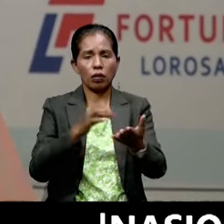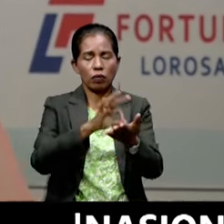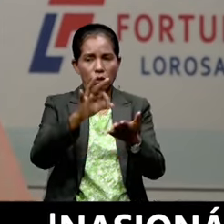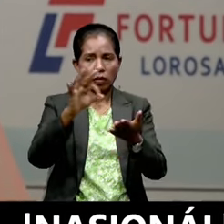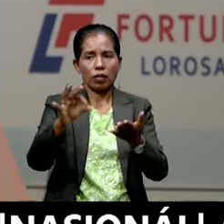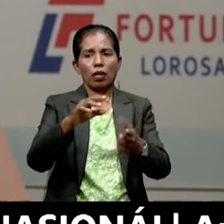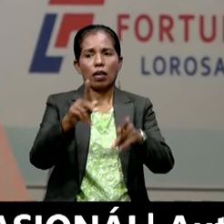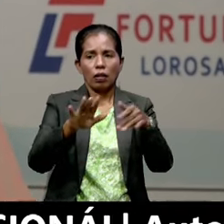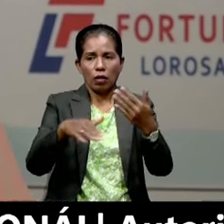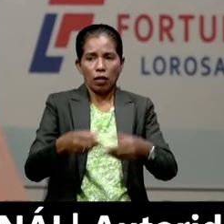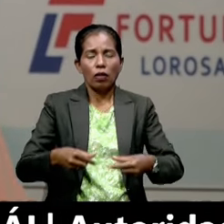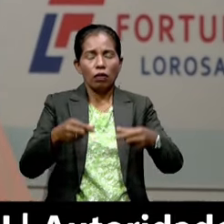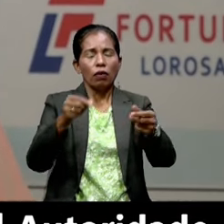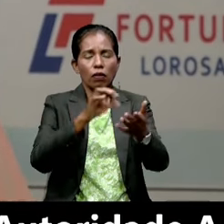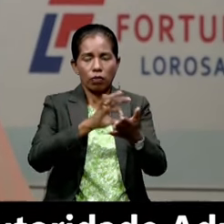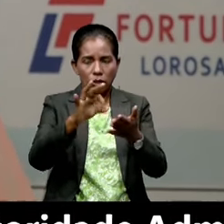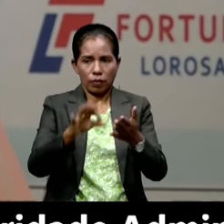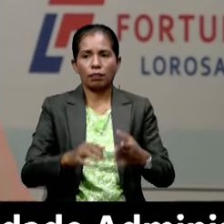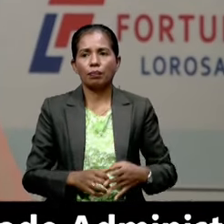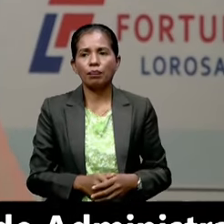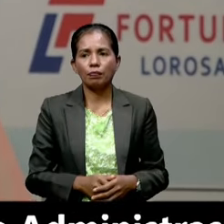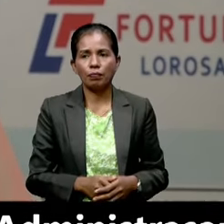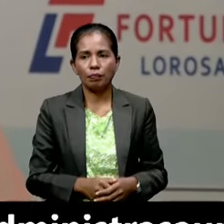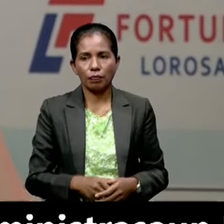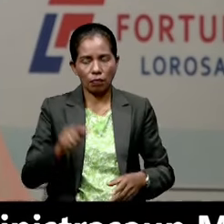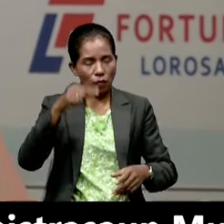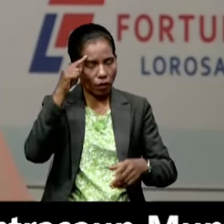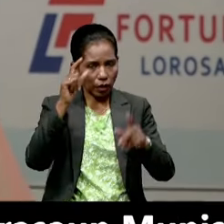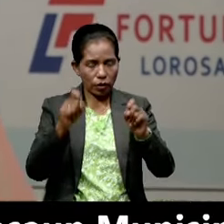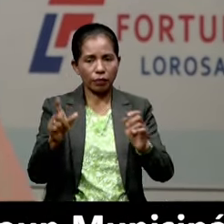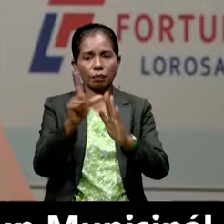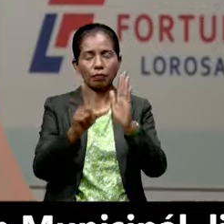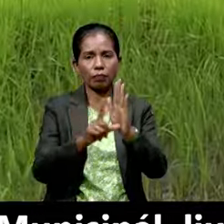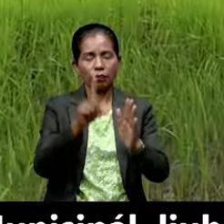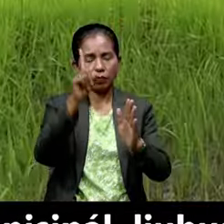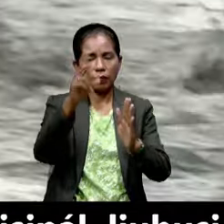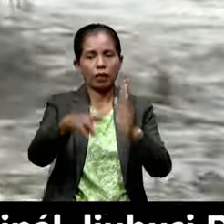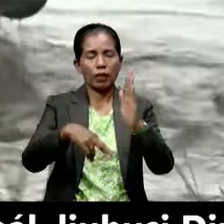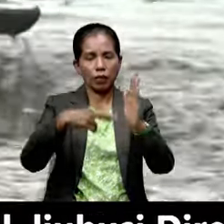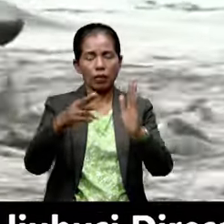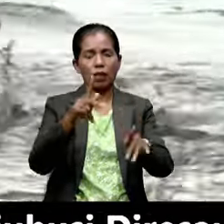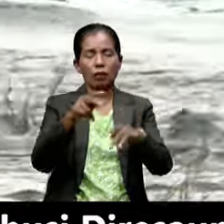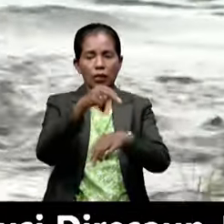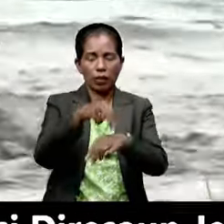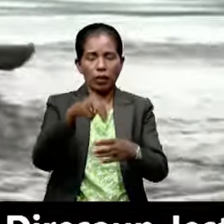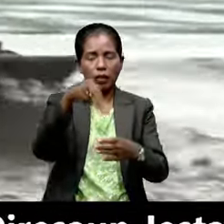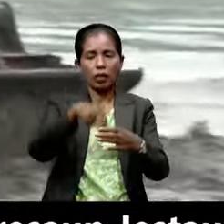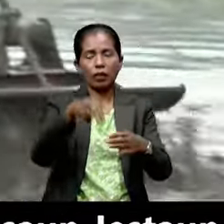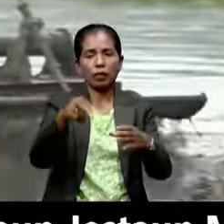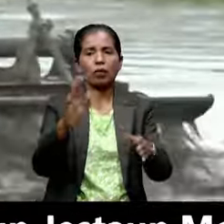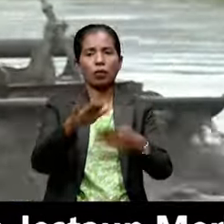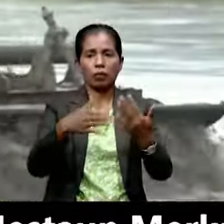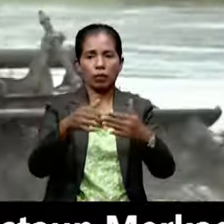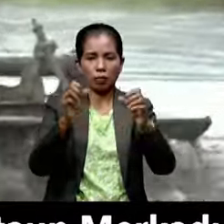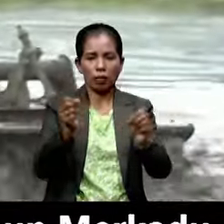para aplicadores para a formação. Rui Castro Hatutan, o governo tem que criar lei ida ou de regula natar na insira, não é natar na insira ou tu